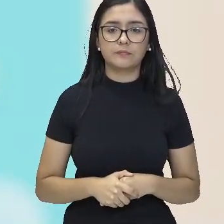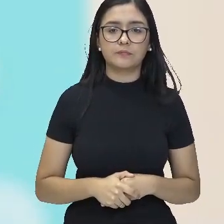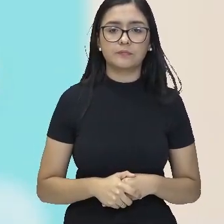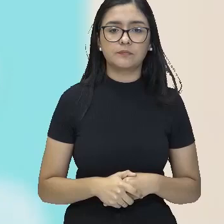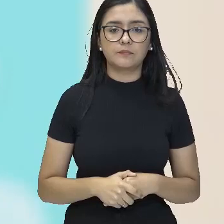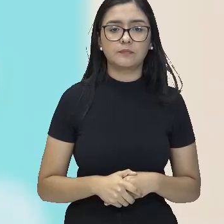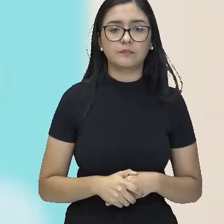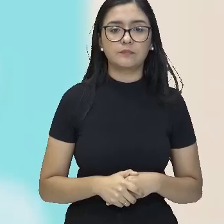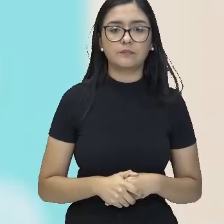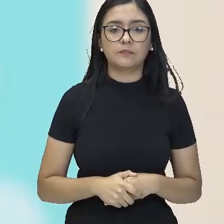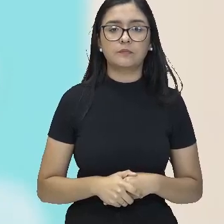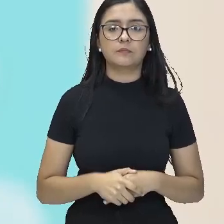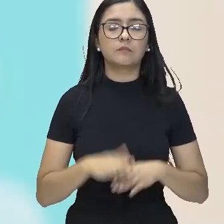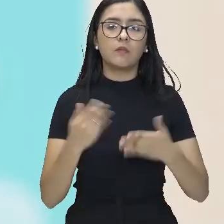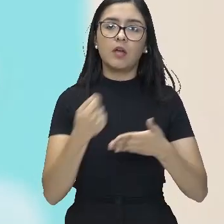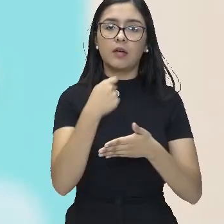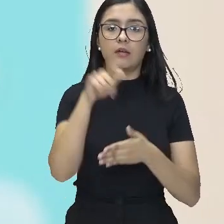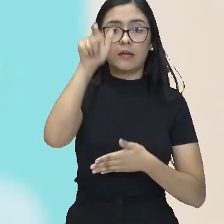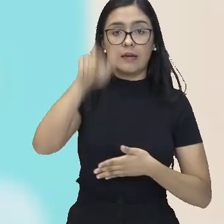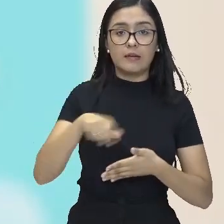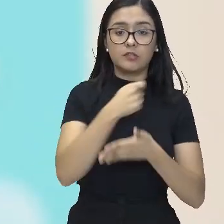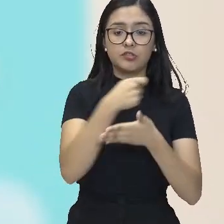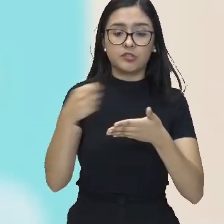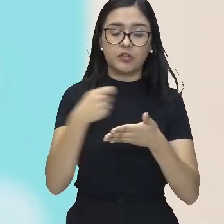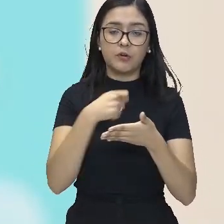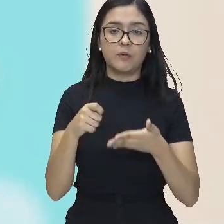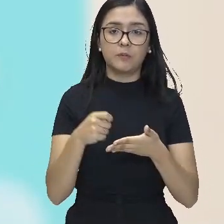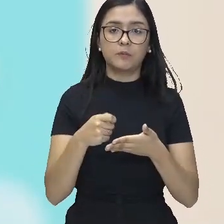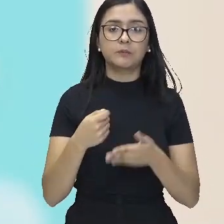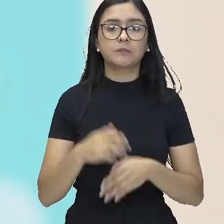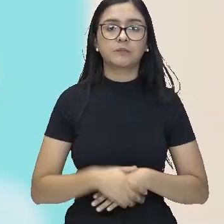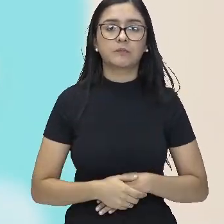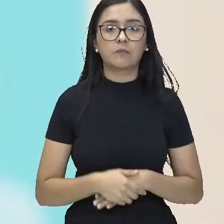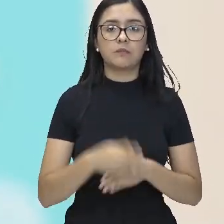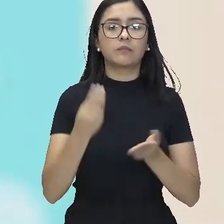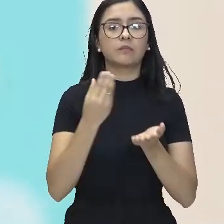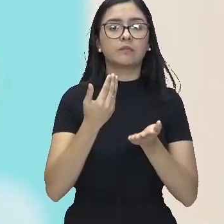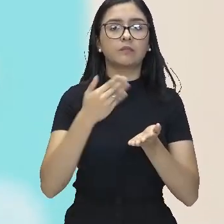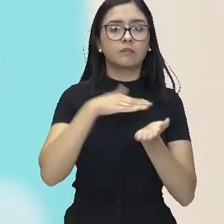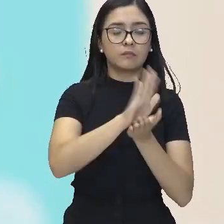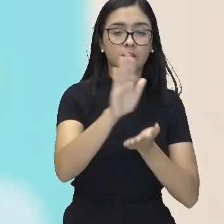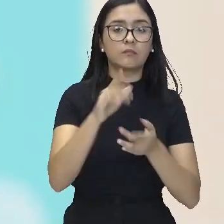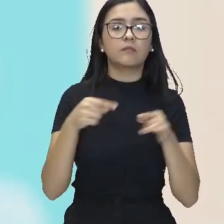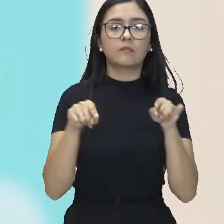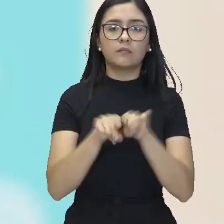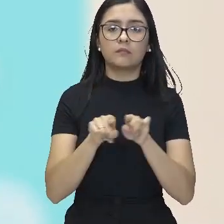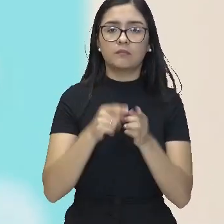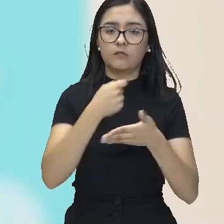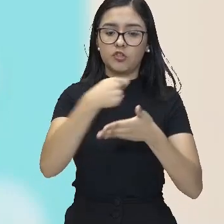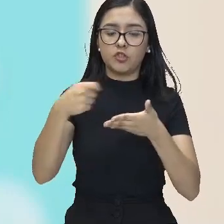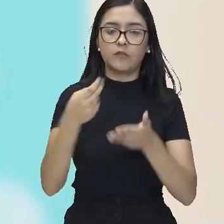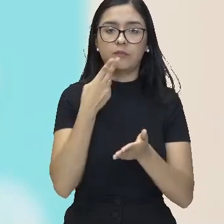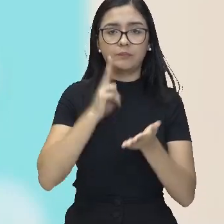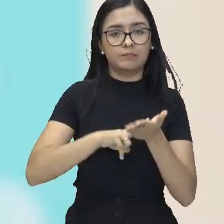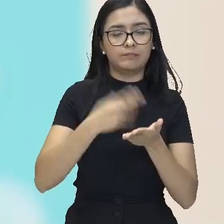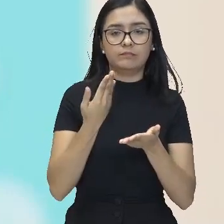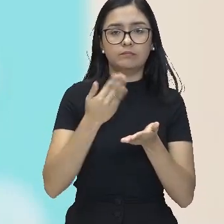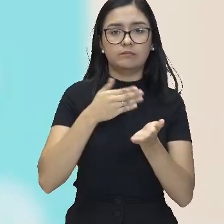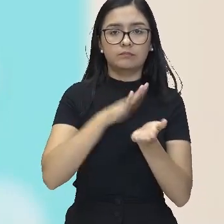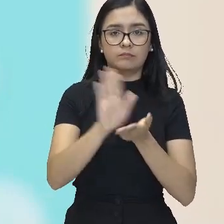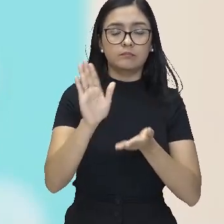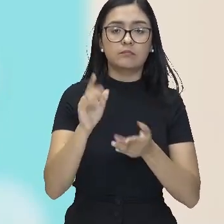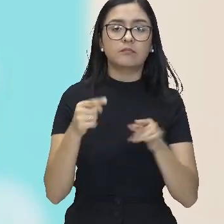ele escreveu, mandou para outra pessoa, né? Então, ele escreveu, é uma